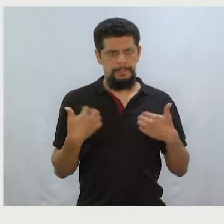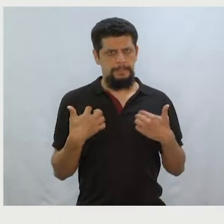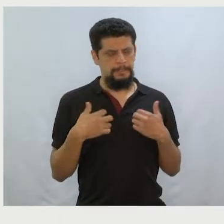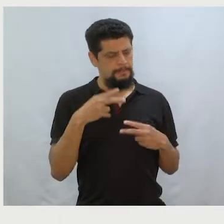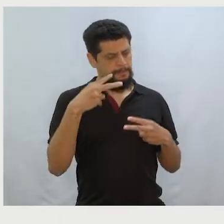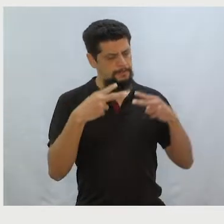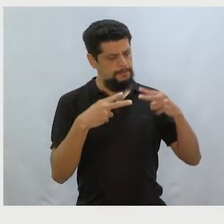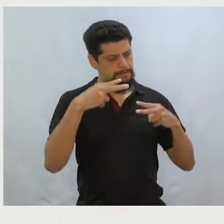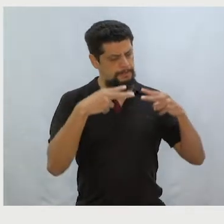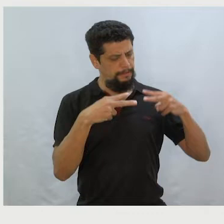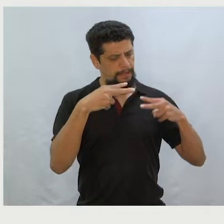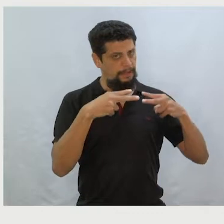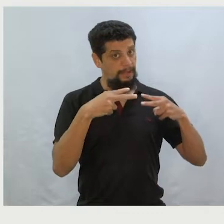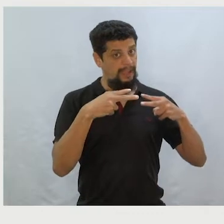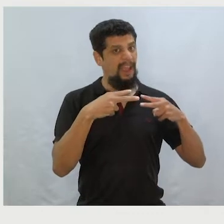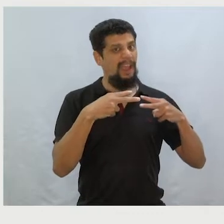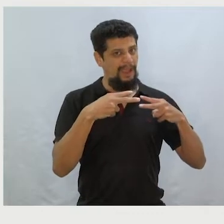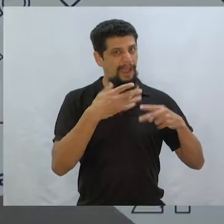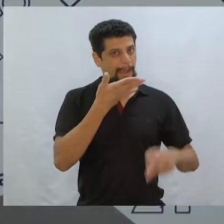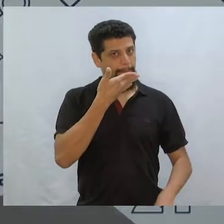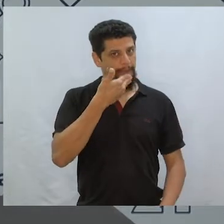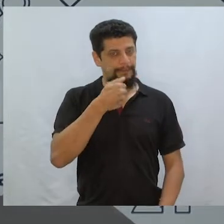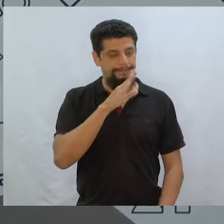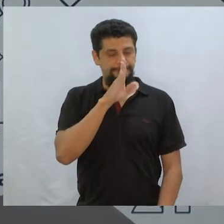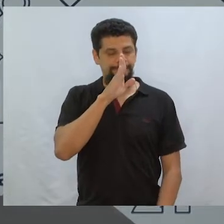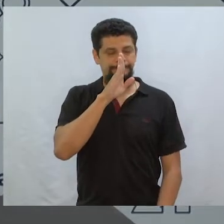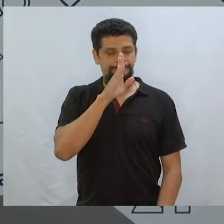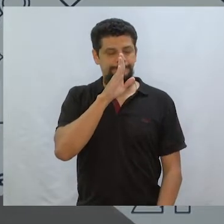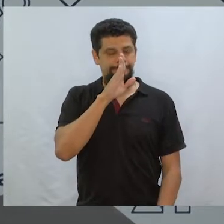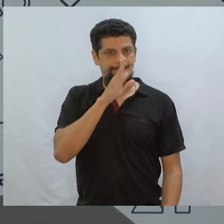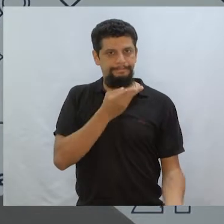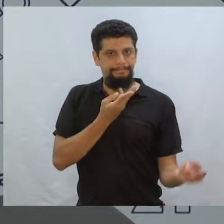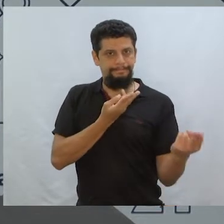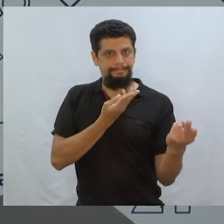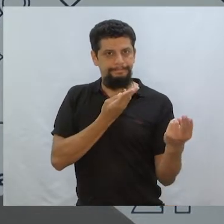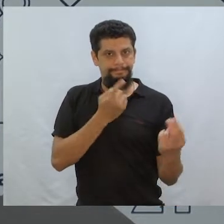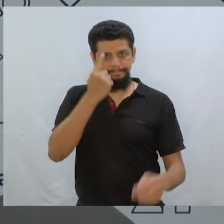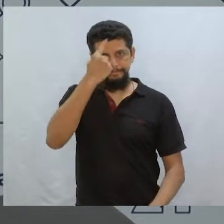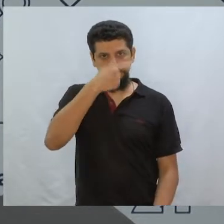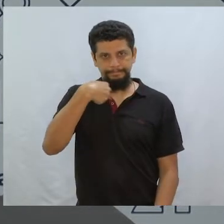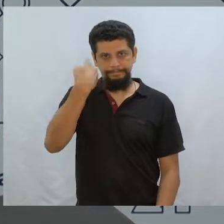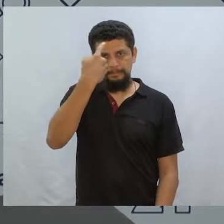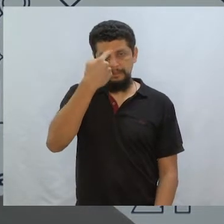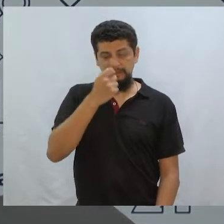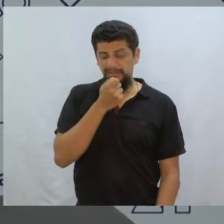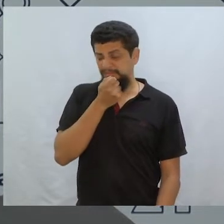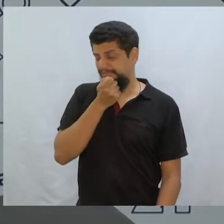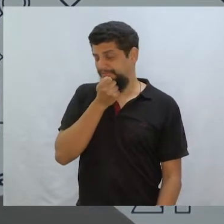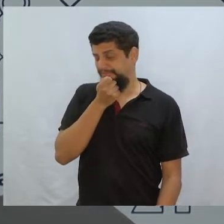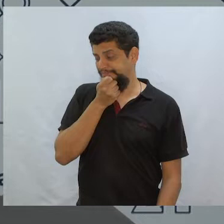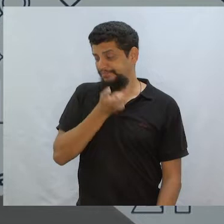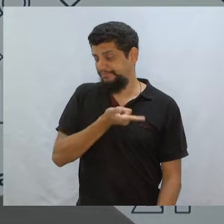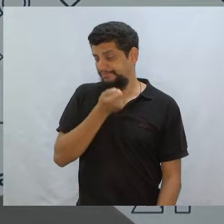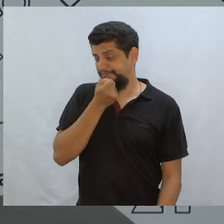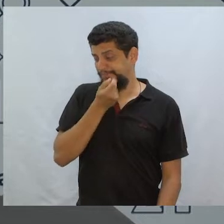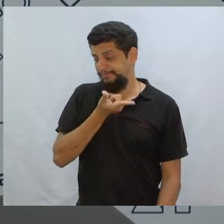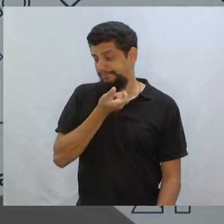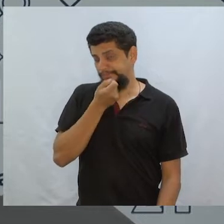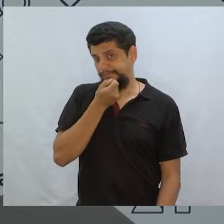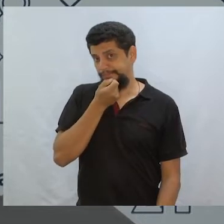olhando para você é melhor também ficar em silêncio com uma cara de sem graça